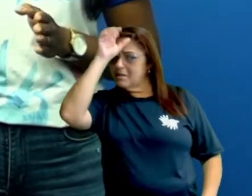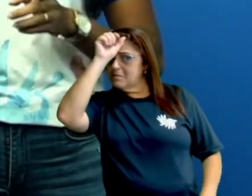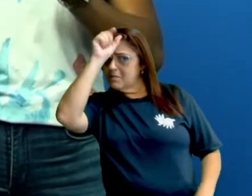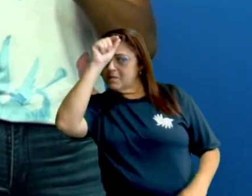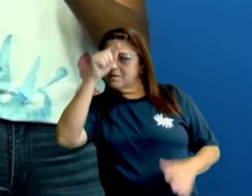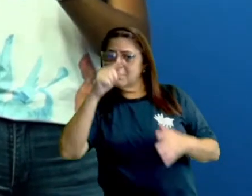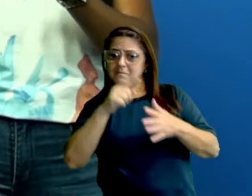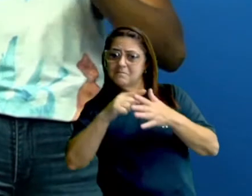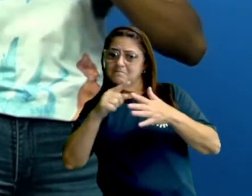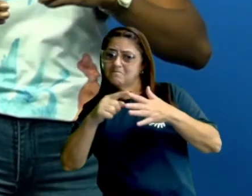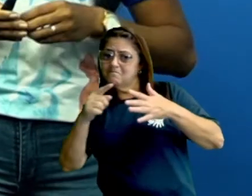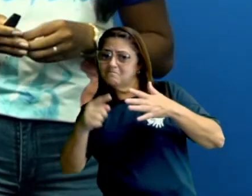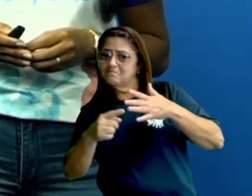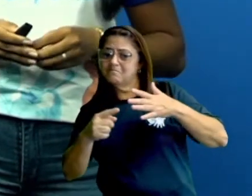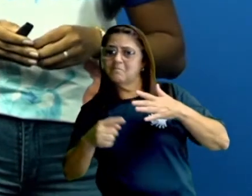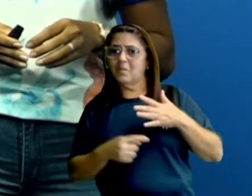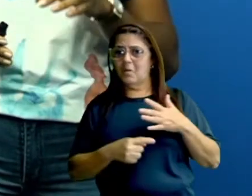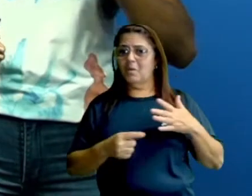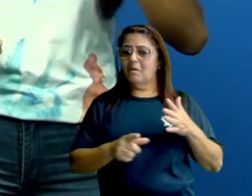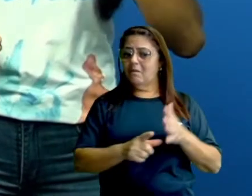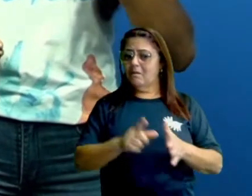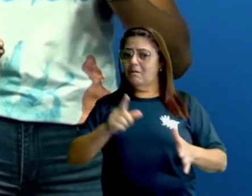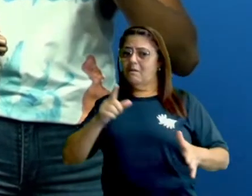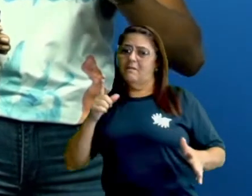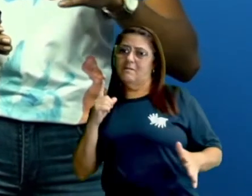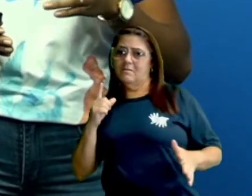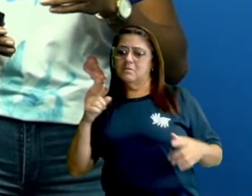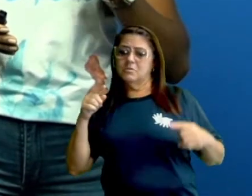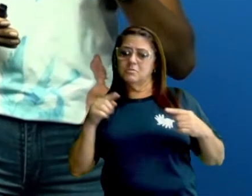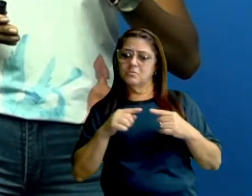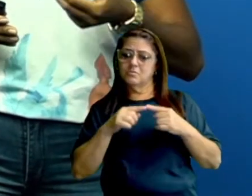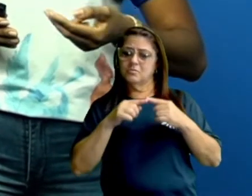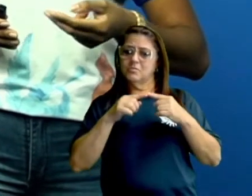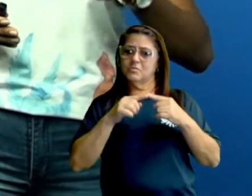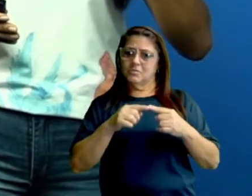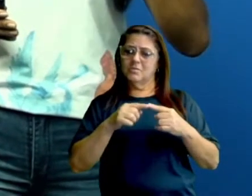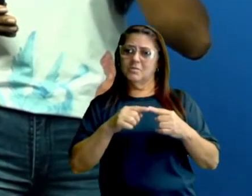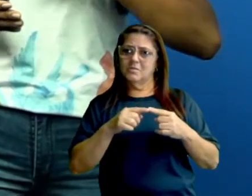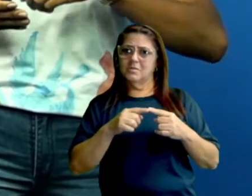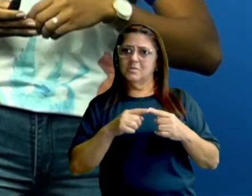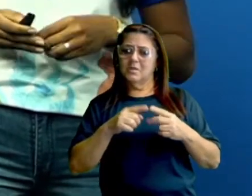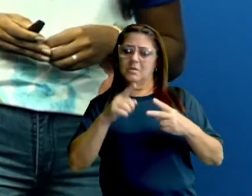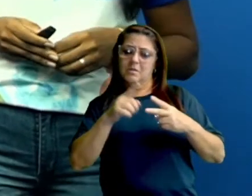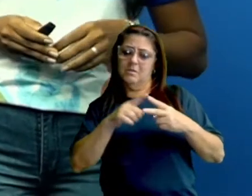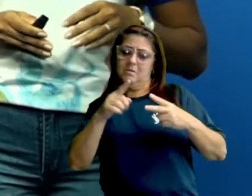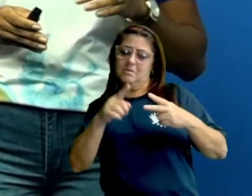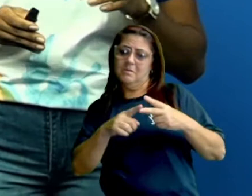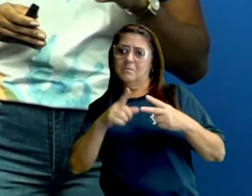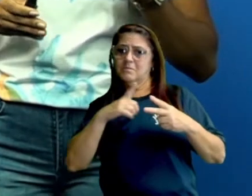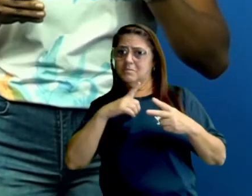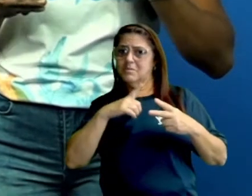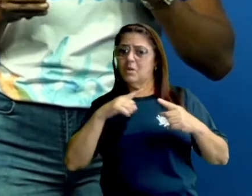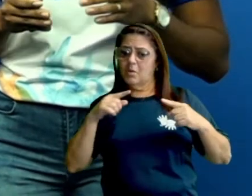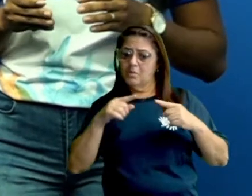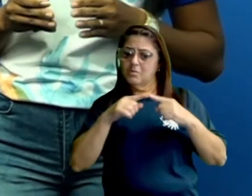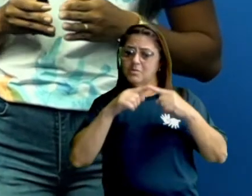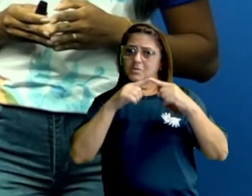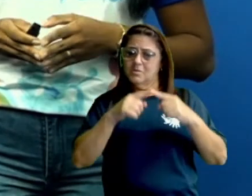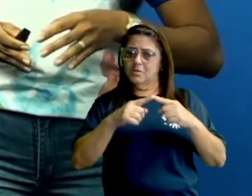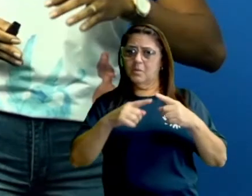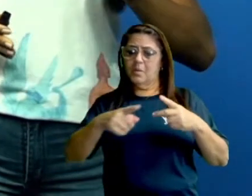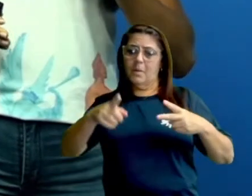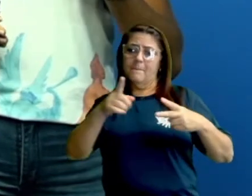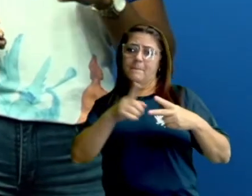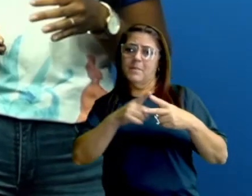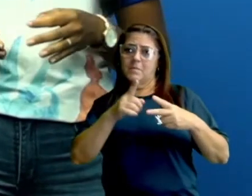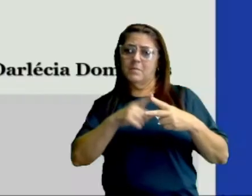cada uma. Mas antes, nós temos o objetivo, que no caso são dois hoje. Então, nós temos o